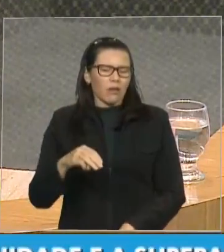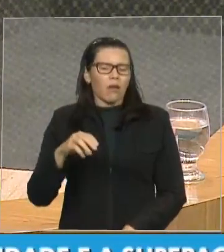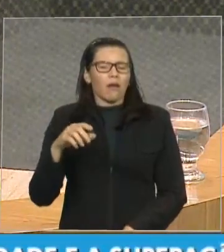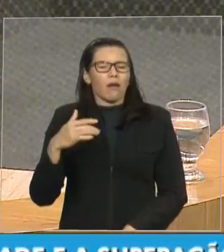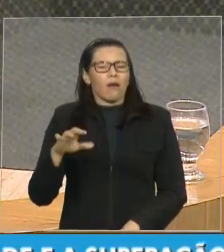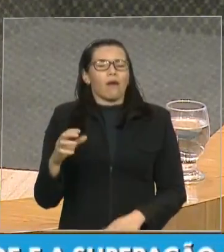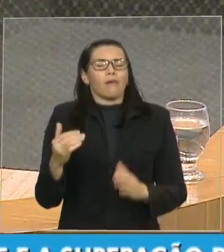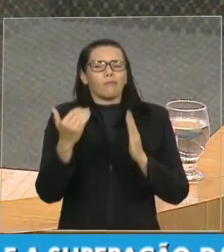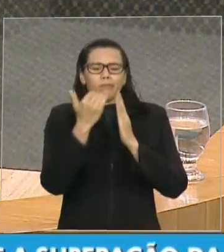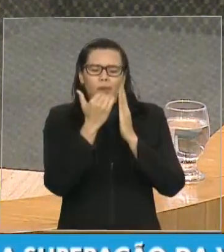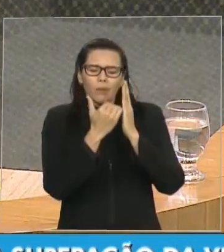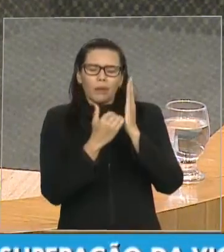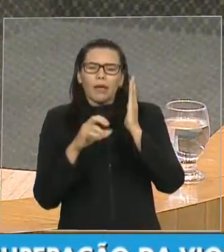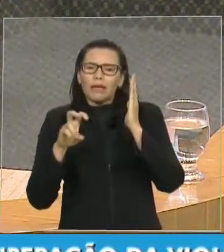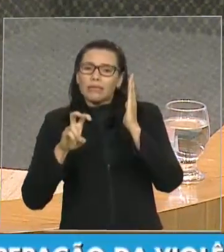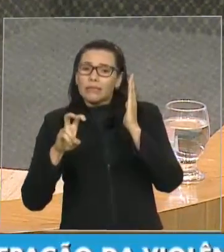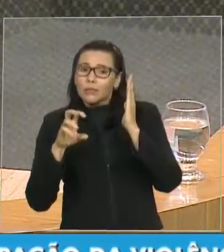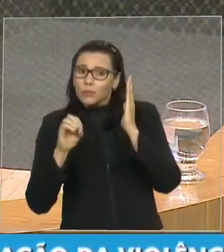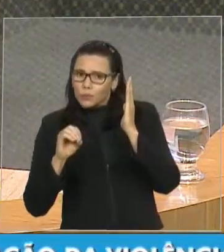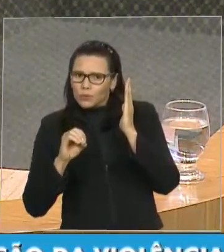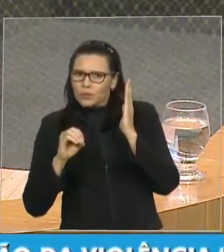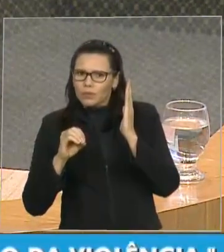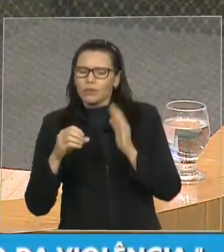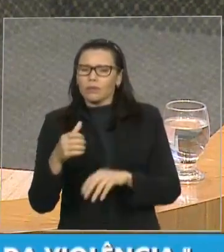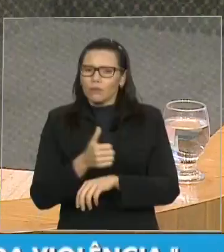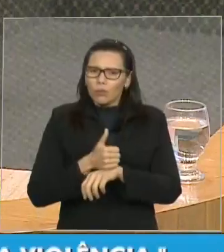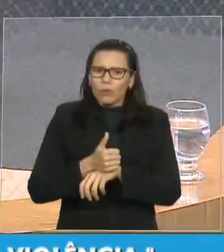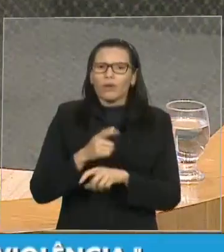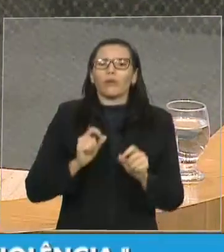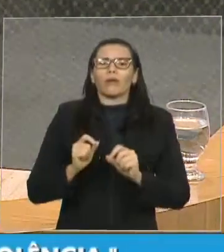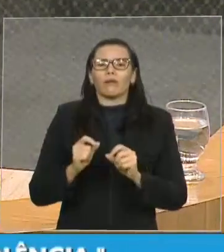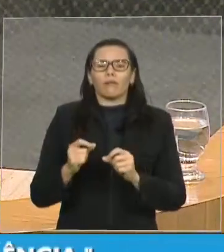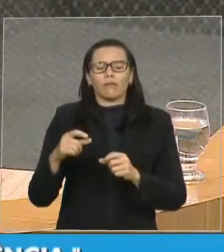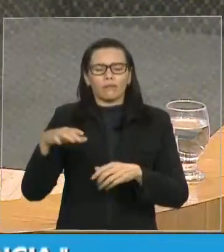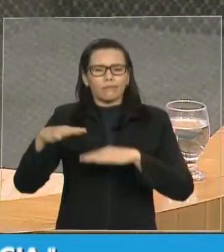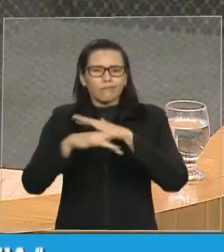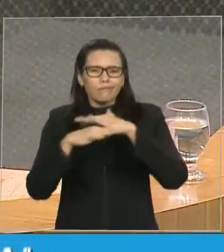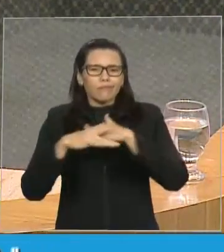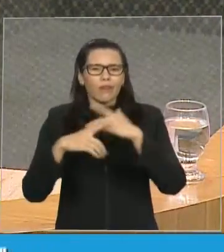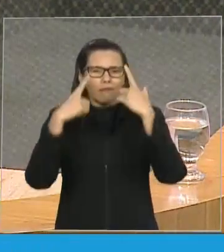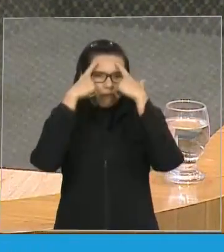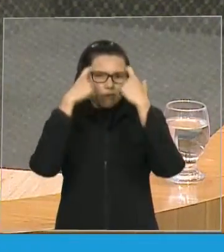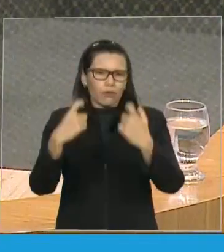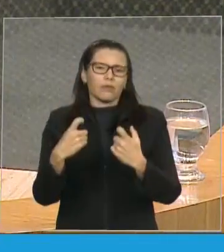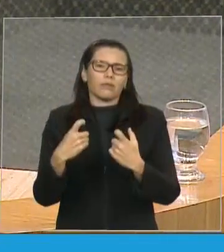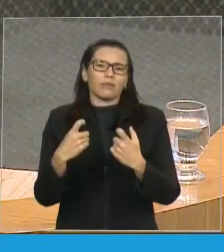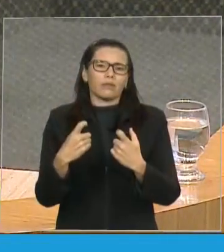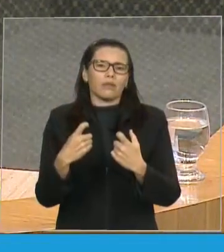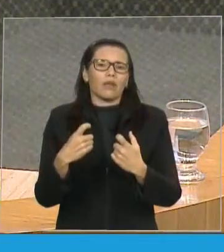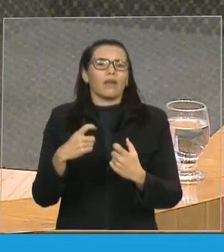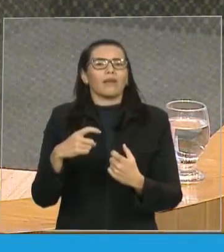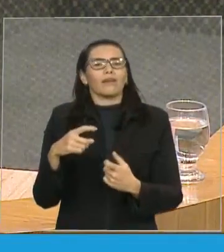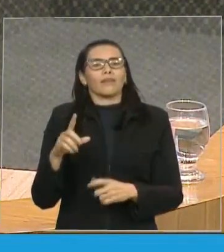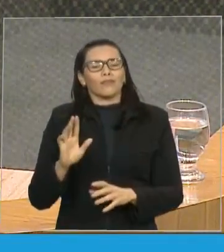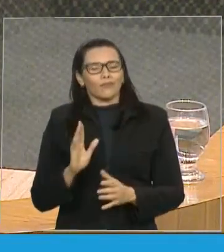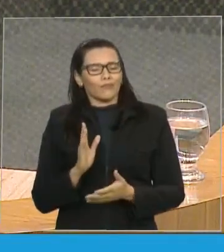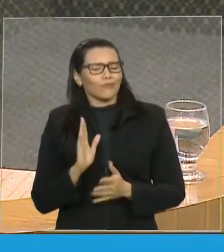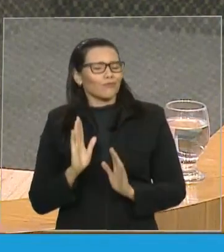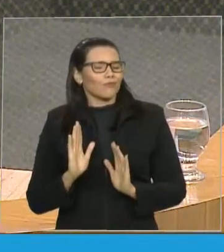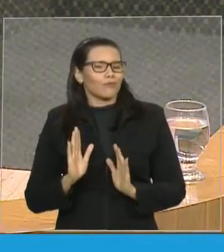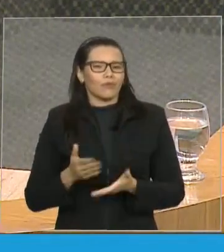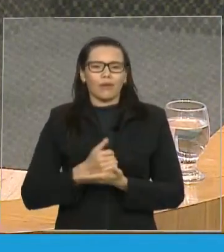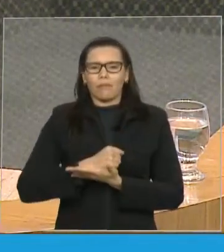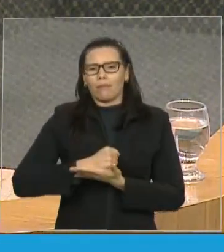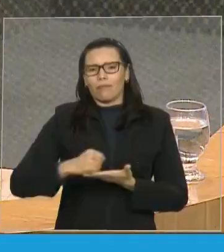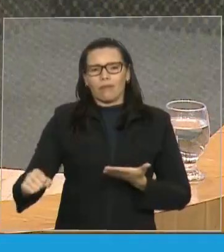muito gratificante, porque nós estamos no trabalho certo. Então, nós estamos... É só melhorar cada vez mais para que a gente continue melhorando